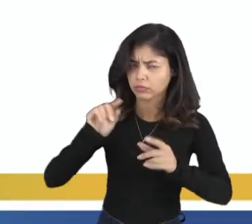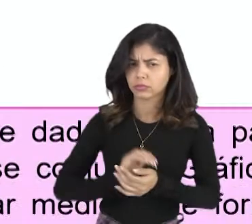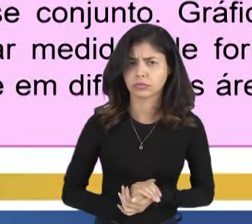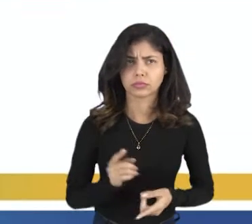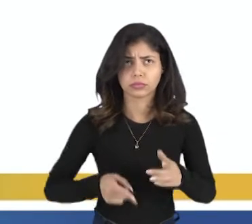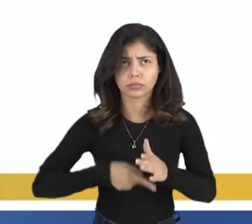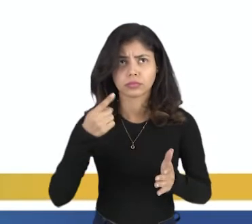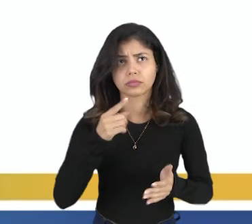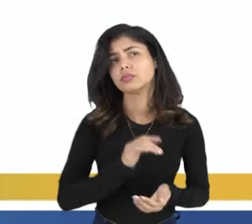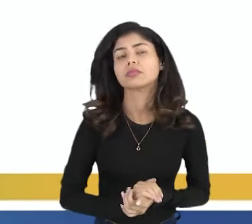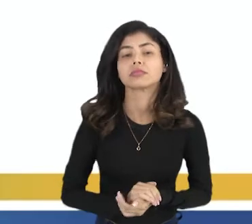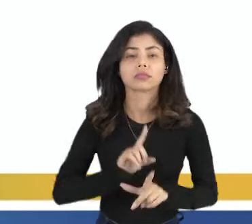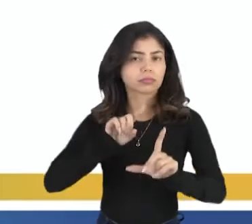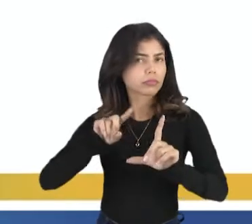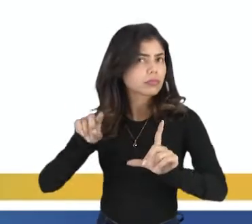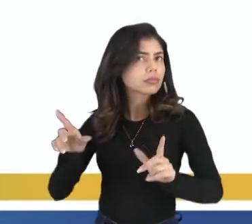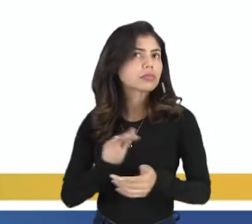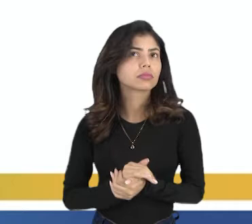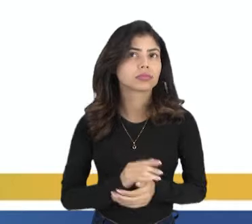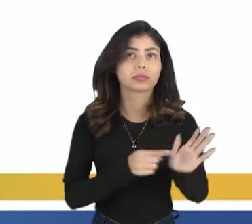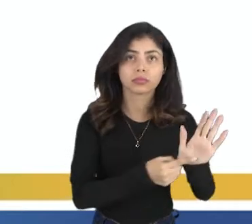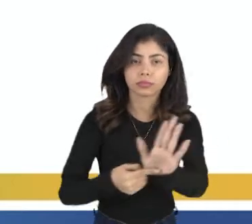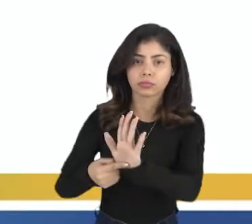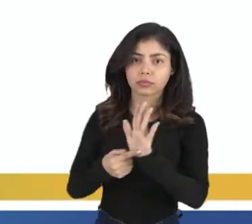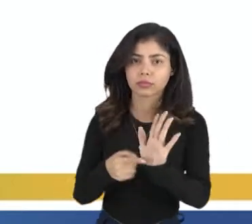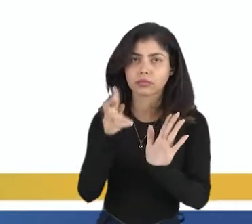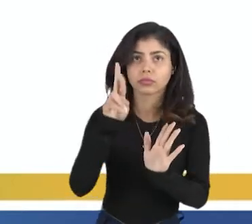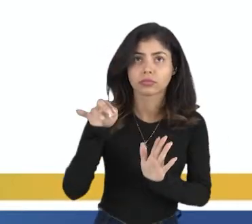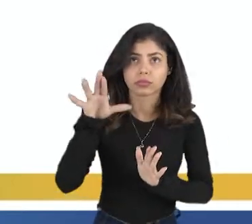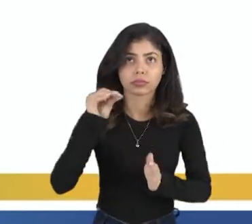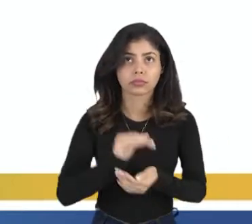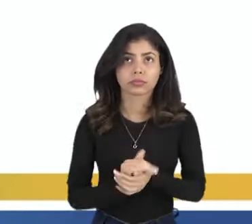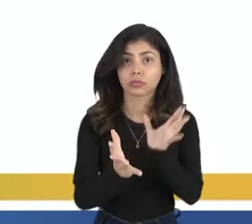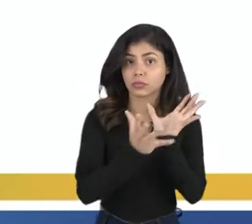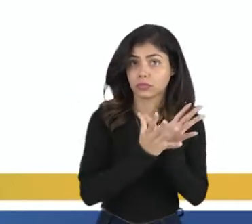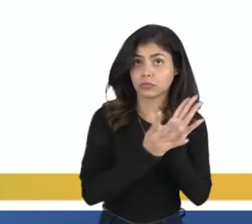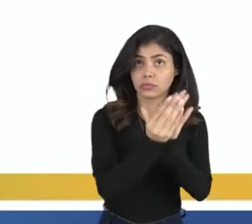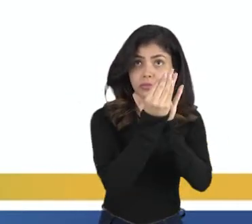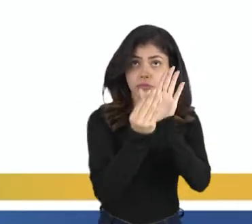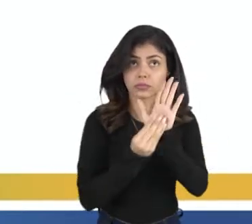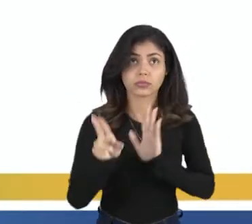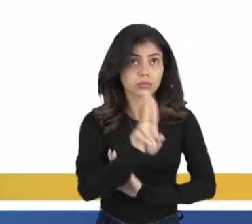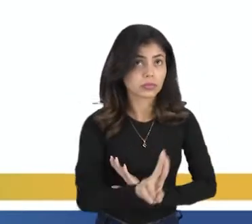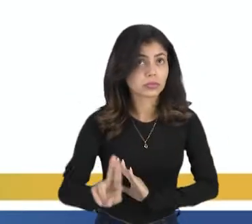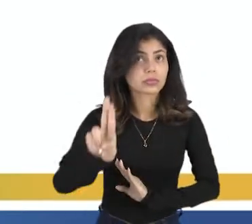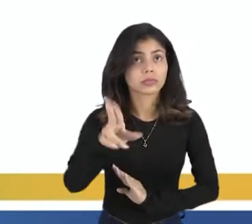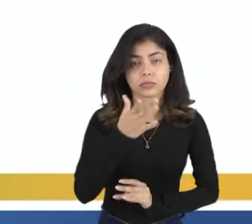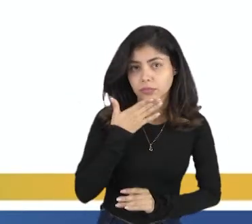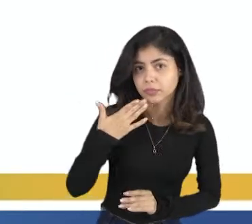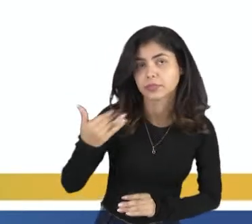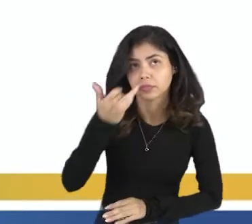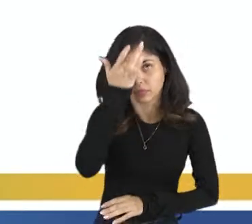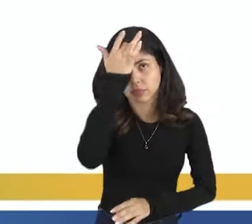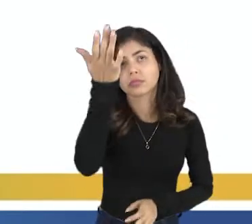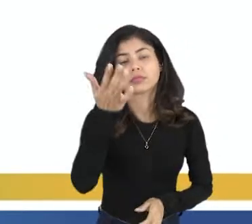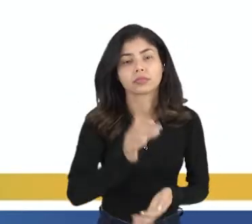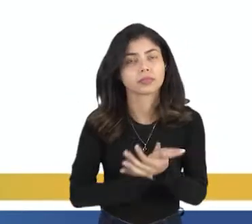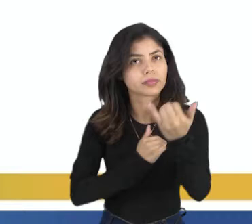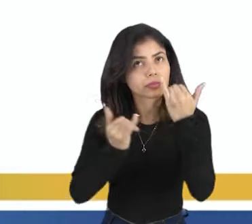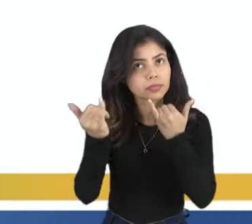gráfico, primeiramente? O gráfico ele é uma representação geométrica de um conjunto de dados usada